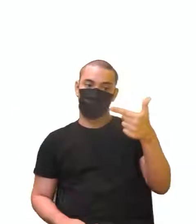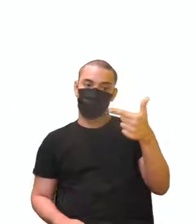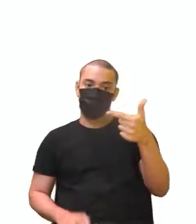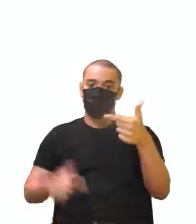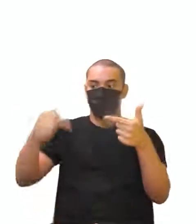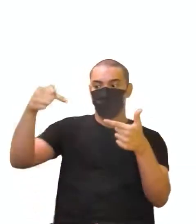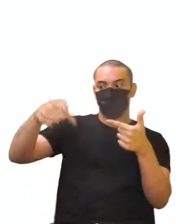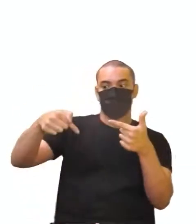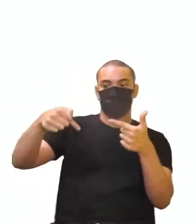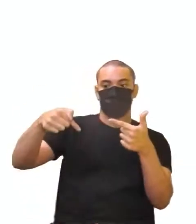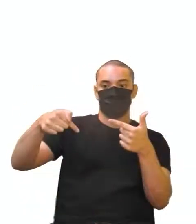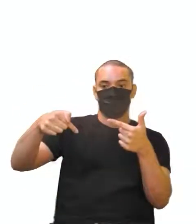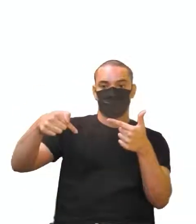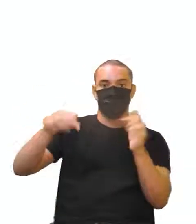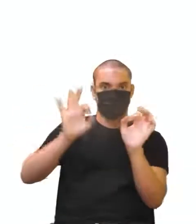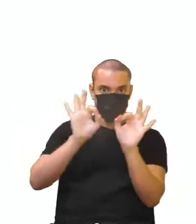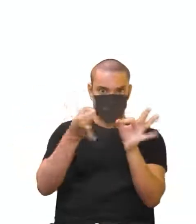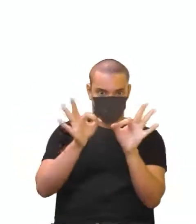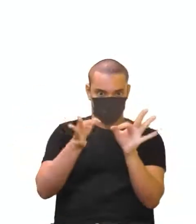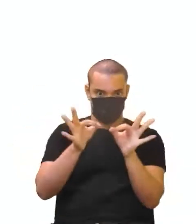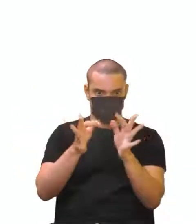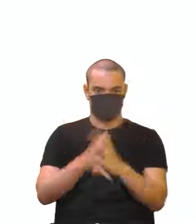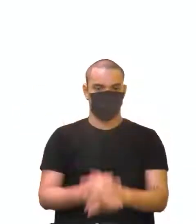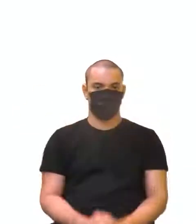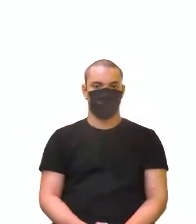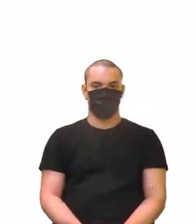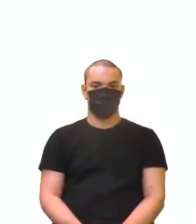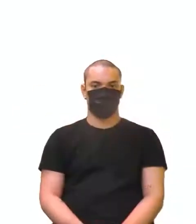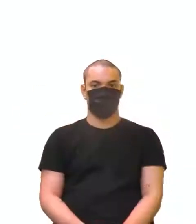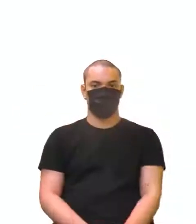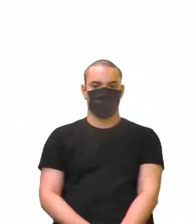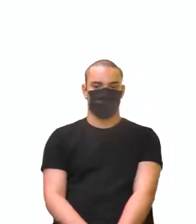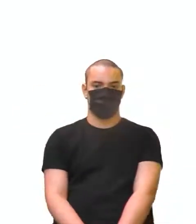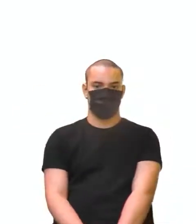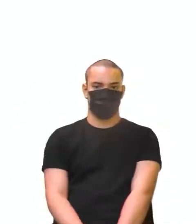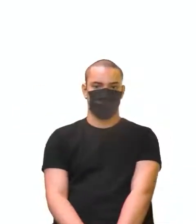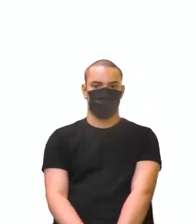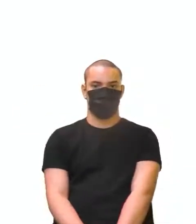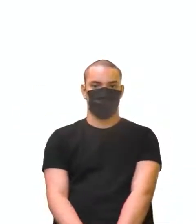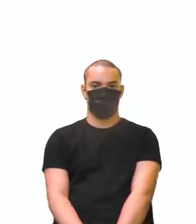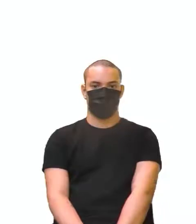em 52, tá bom? Ok. Vamos seguindo.